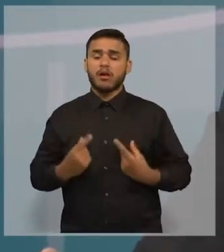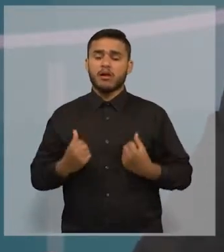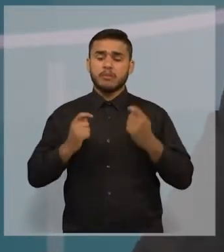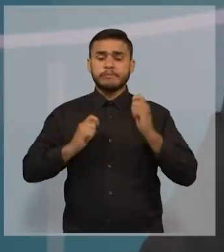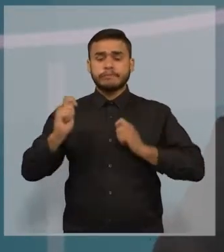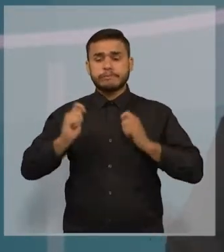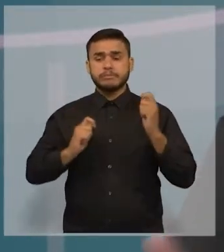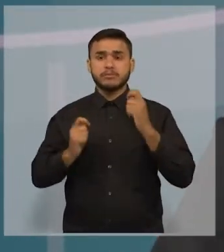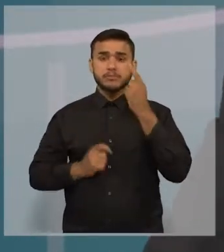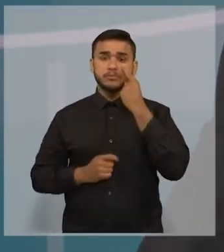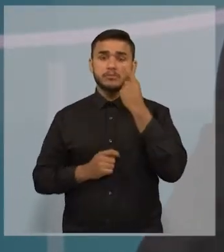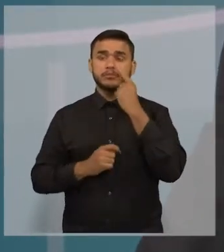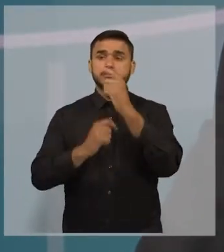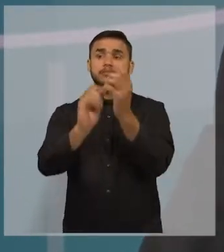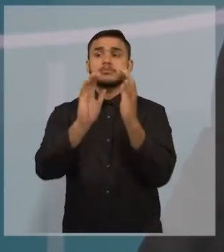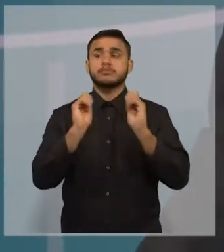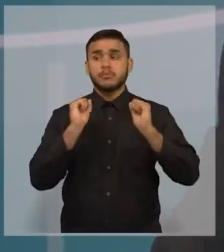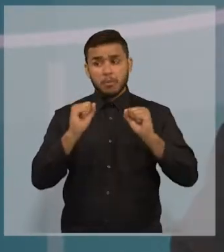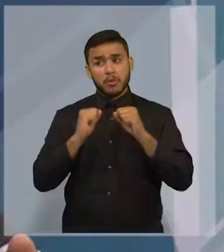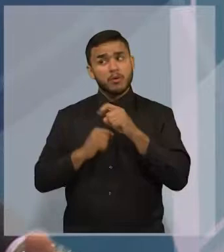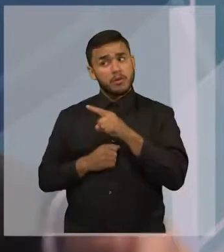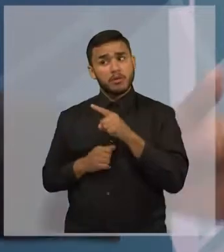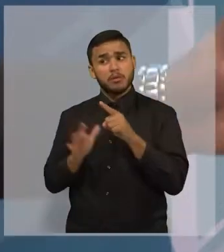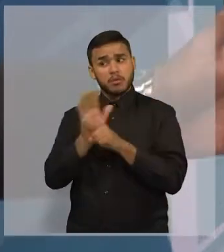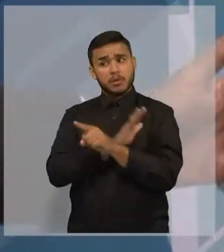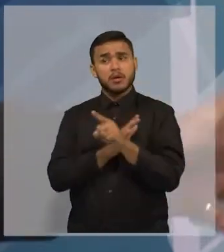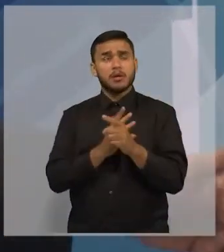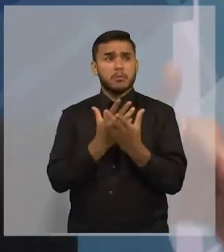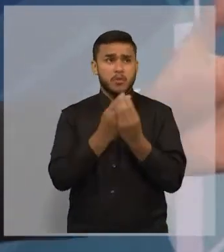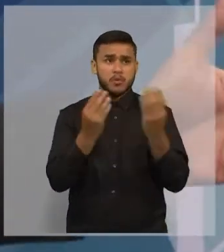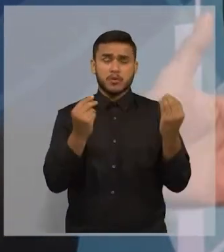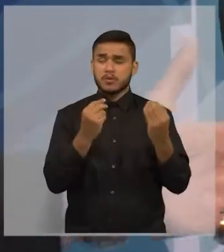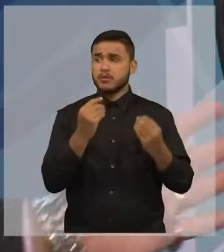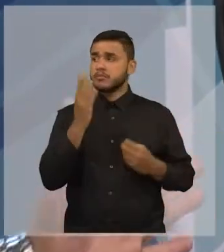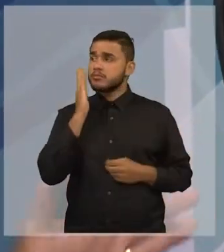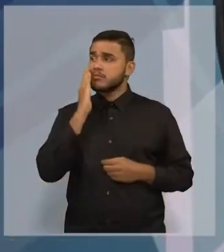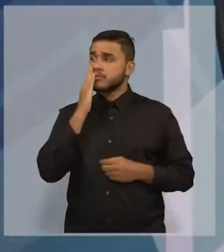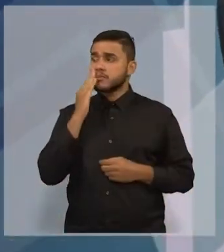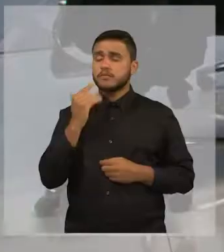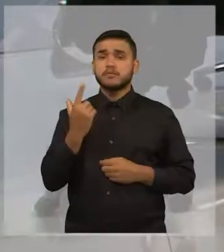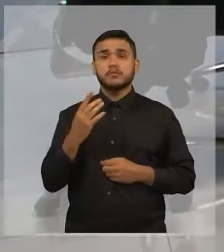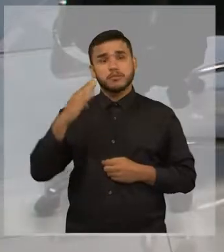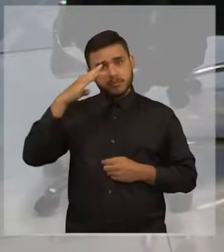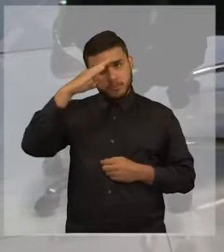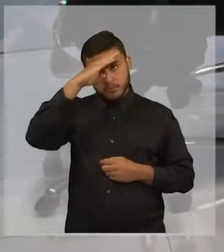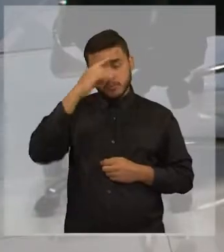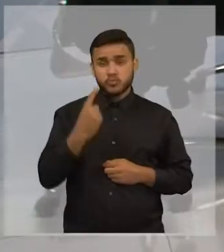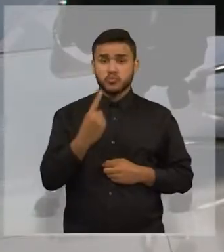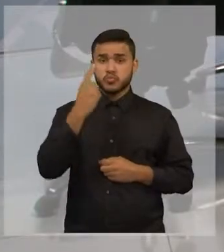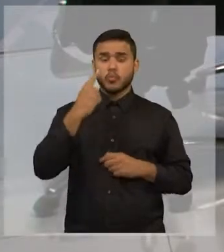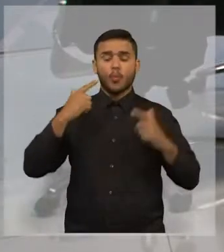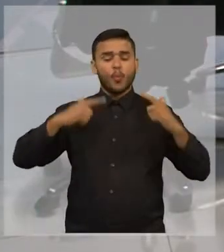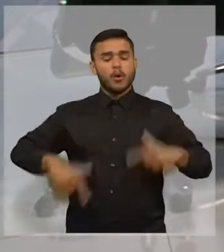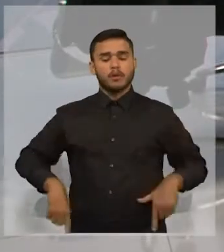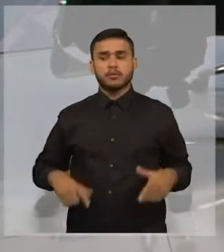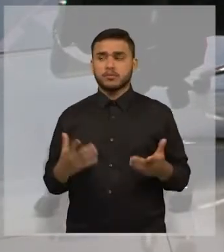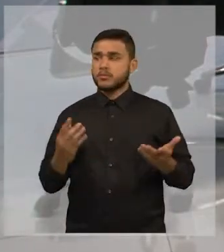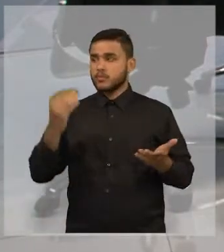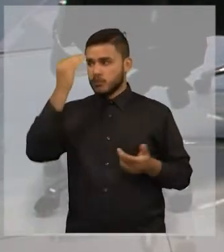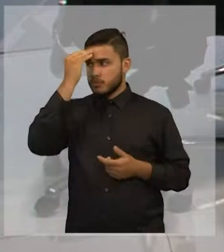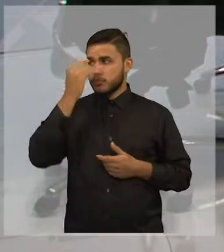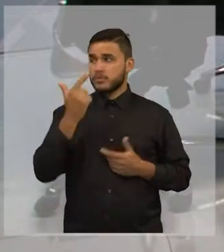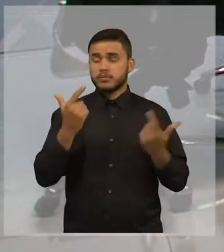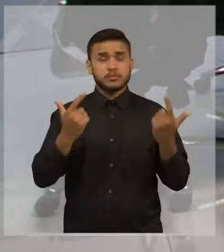naquele meio, então se envolvia. Há envolvimento, a denúncia de envolvimento Poder pode, porque muitos não o Bolsonaro, por